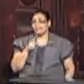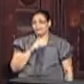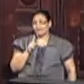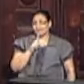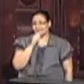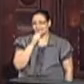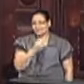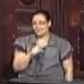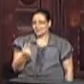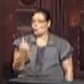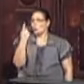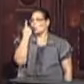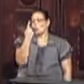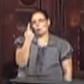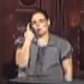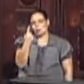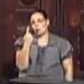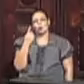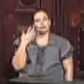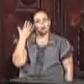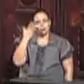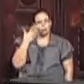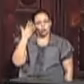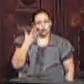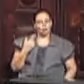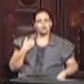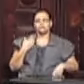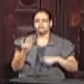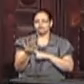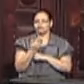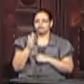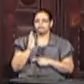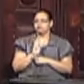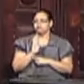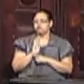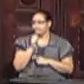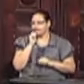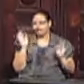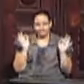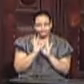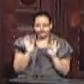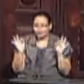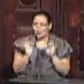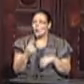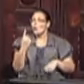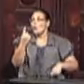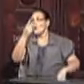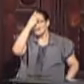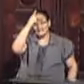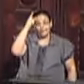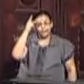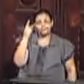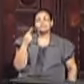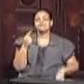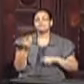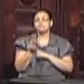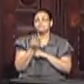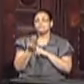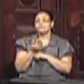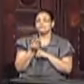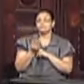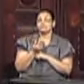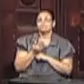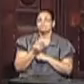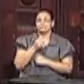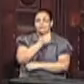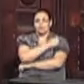houve um discurso para me defender. A única pessoa que me defendeu